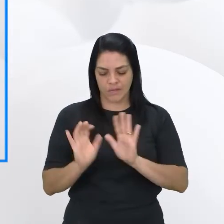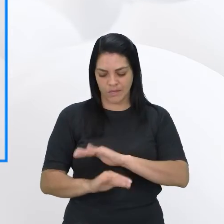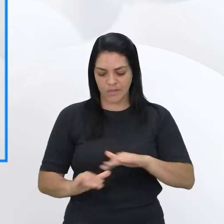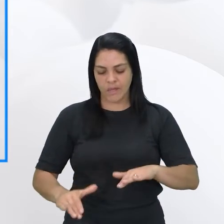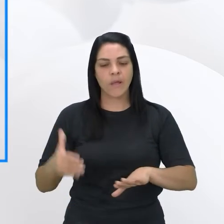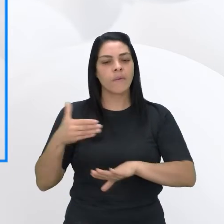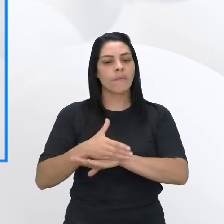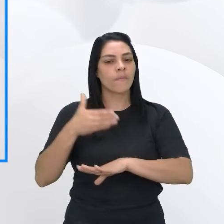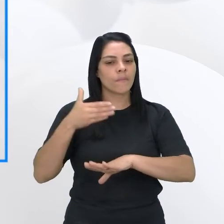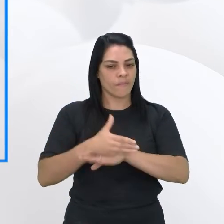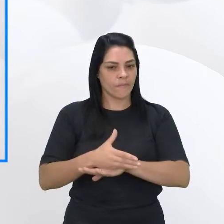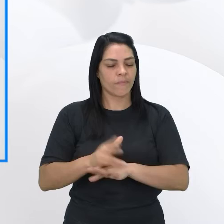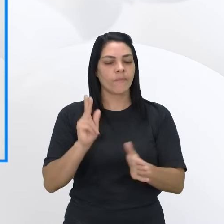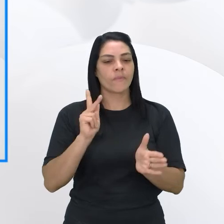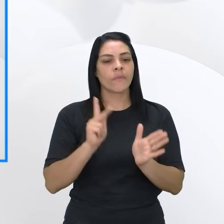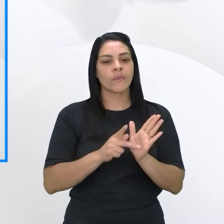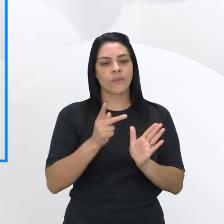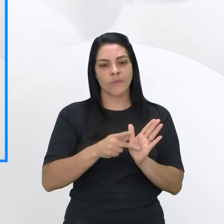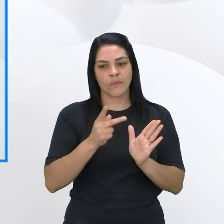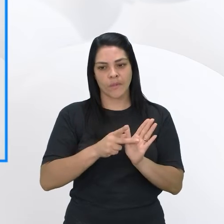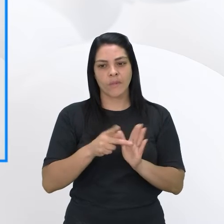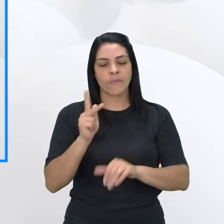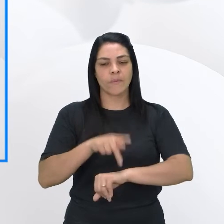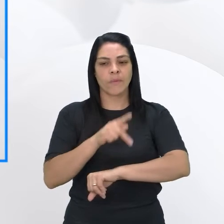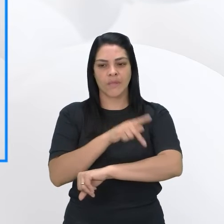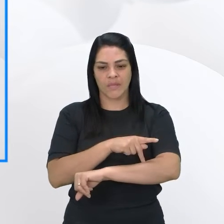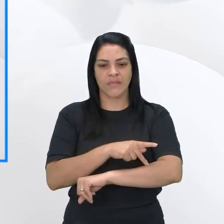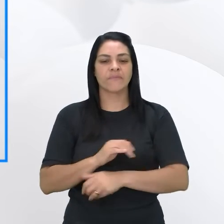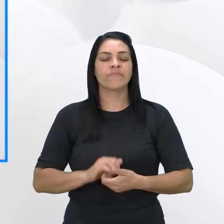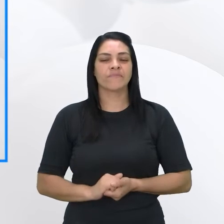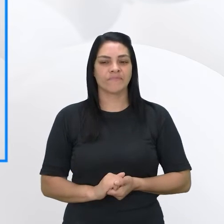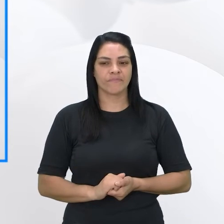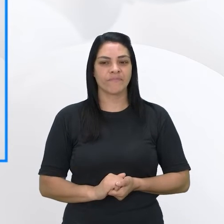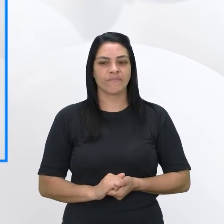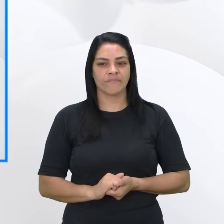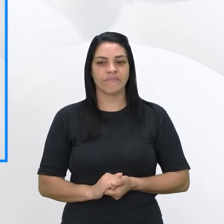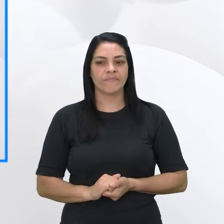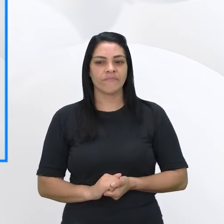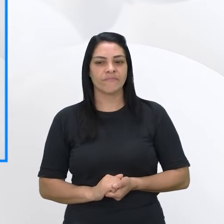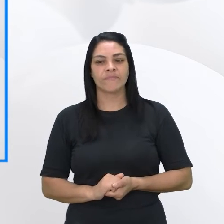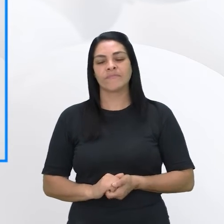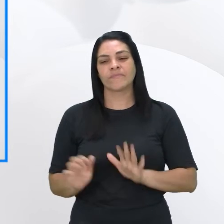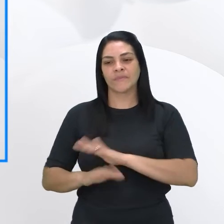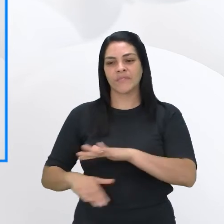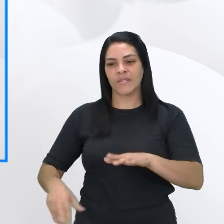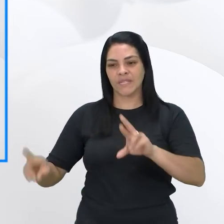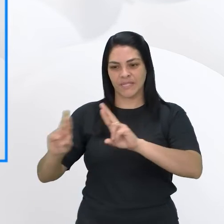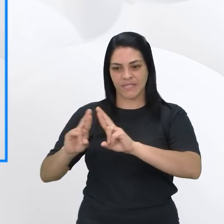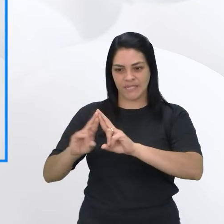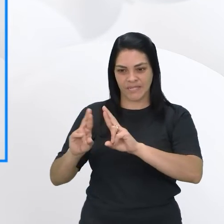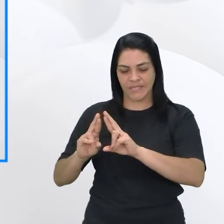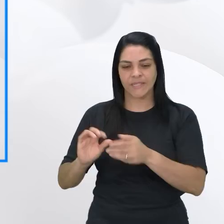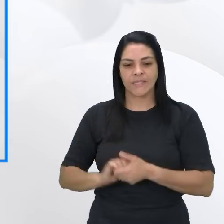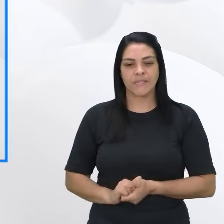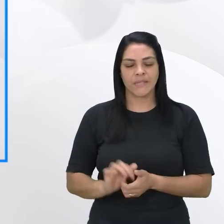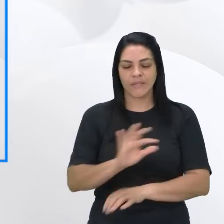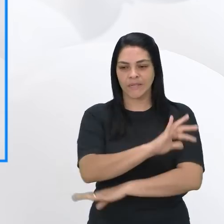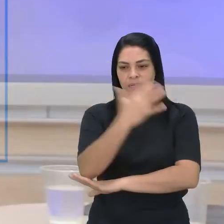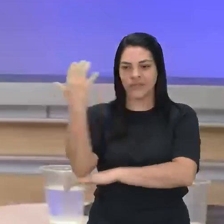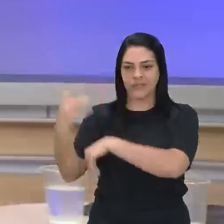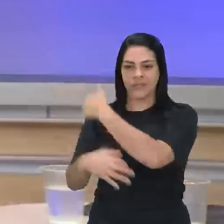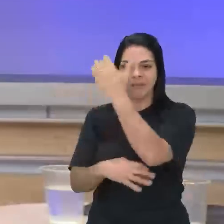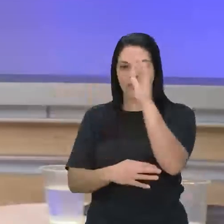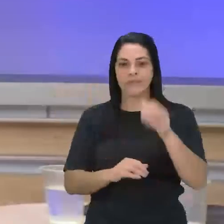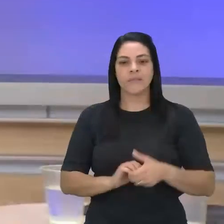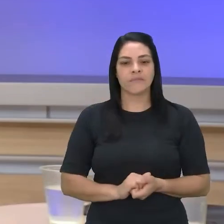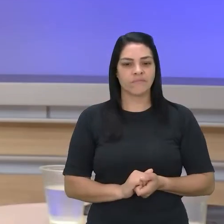para participar do programa pedagógico, né? Então, aqui criou-se uma rede. Criou-se uma rede. E a floresta do